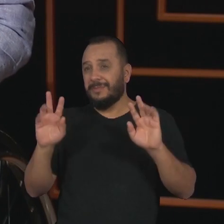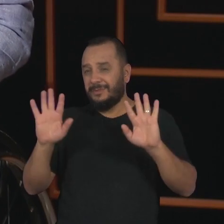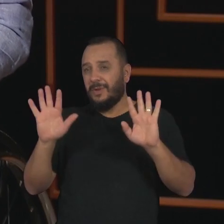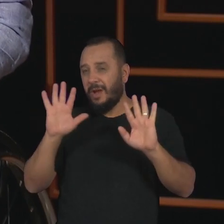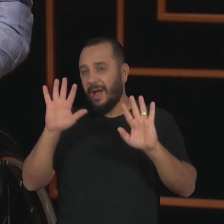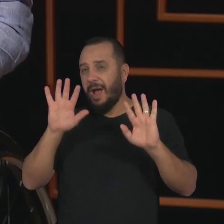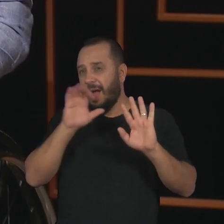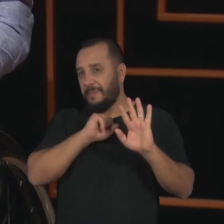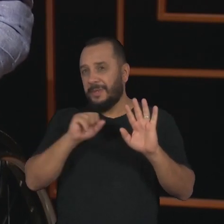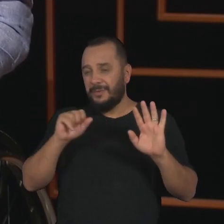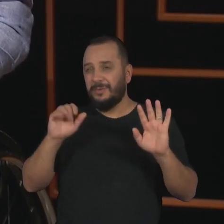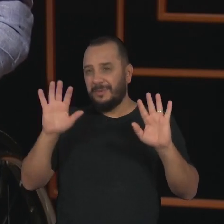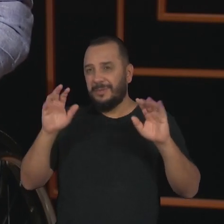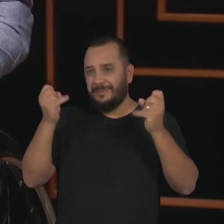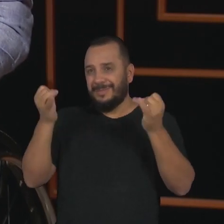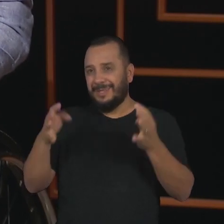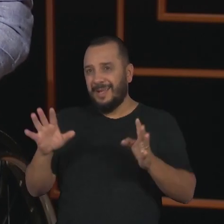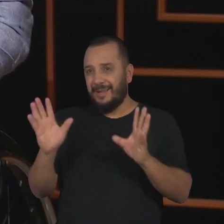porque é o seguinte.